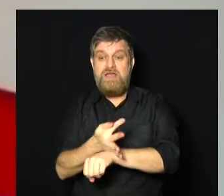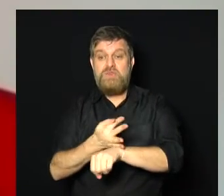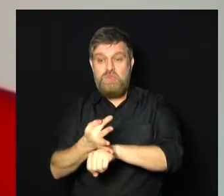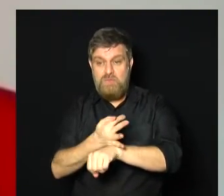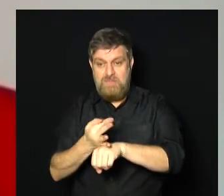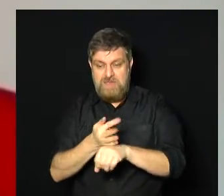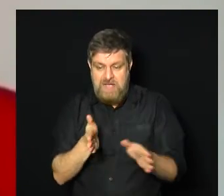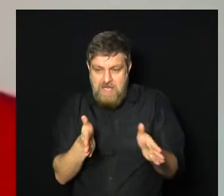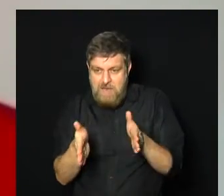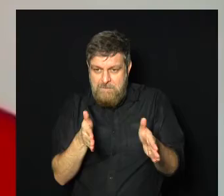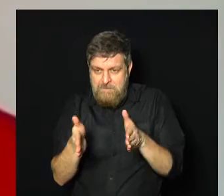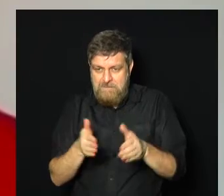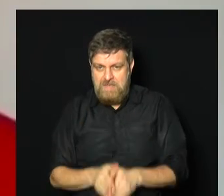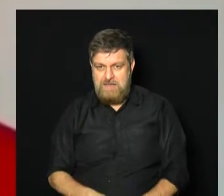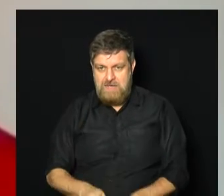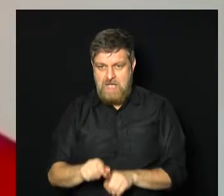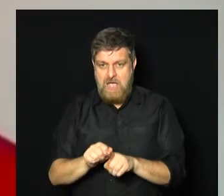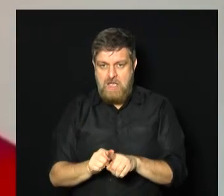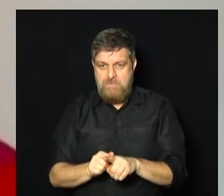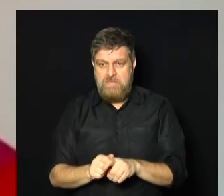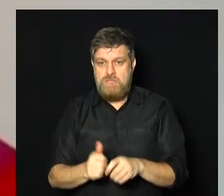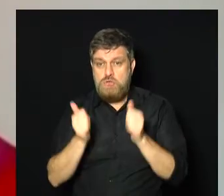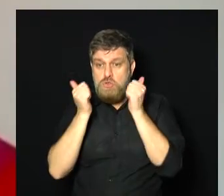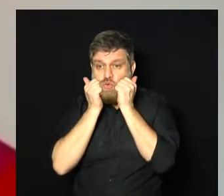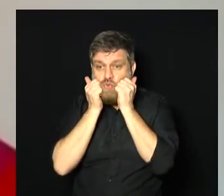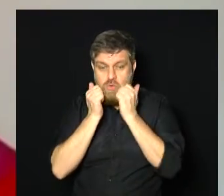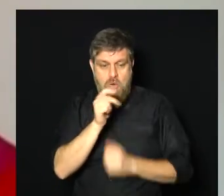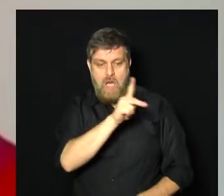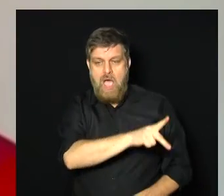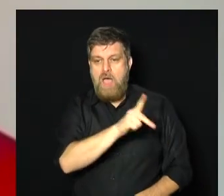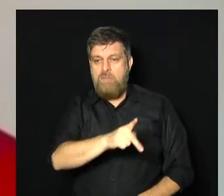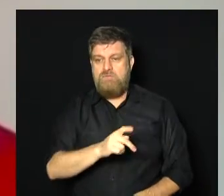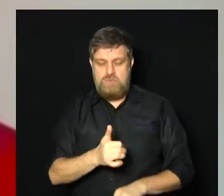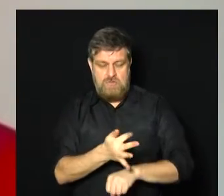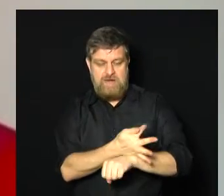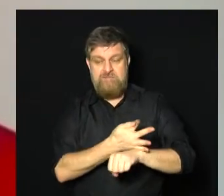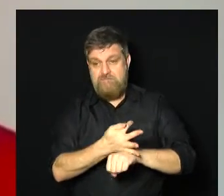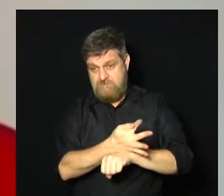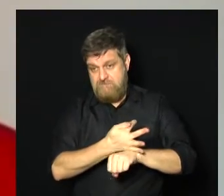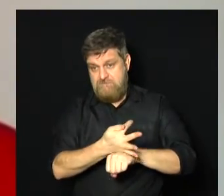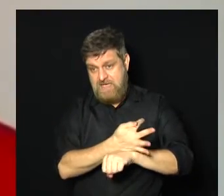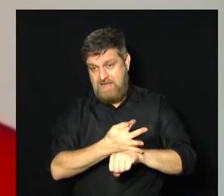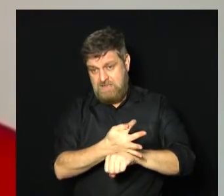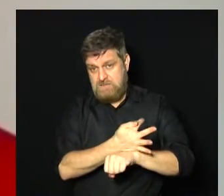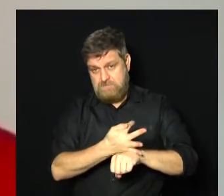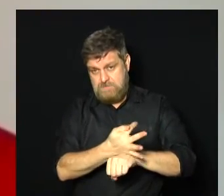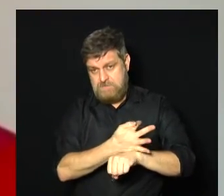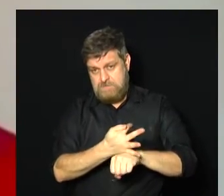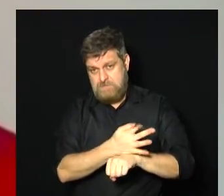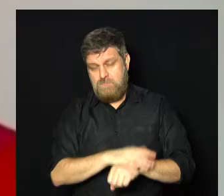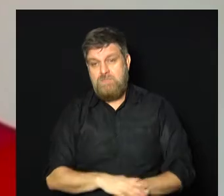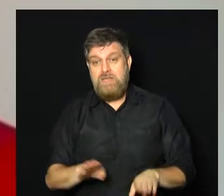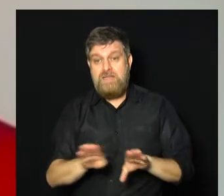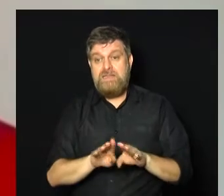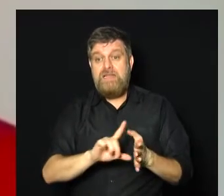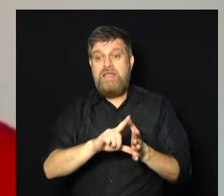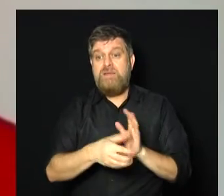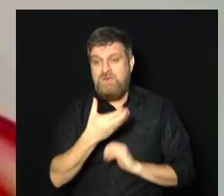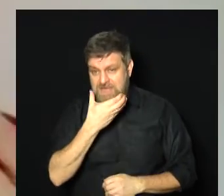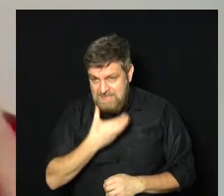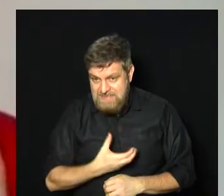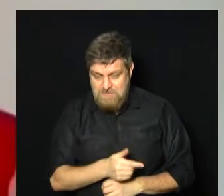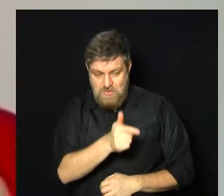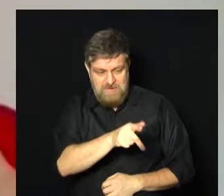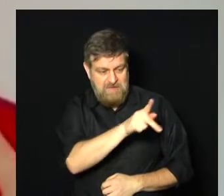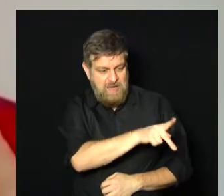do ano, as professoras têm o direito ao recesso, né, no mês de julho, no final do ano também, em dezembro, elas têm o direito ao recesso, e